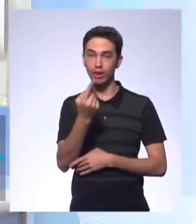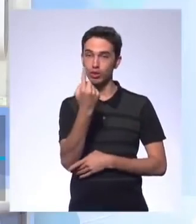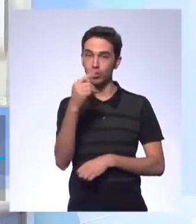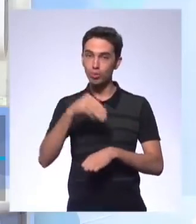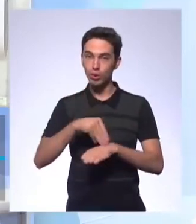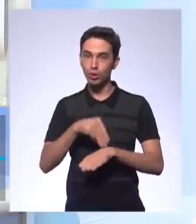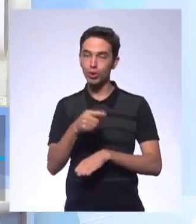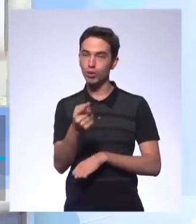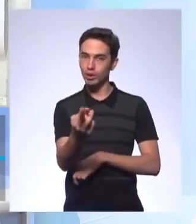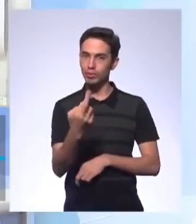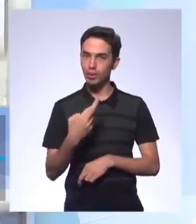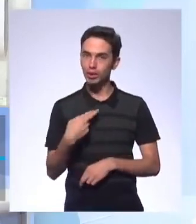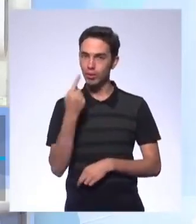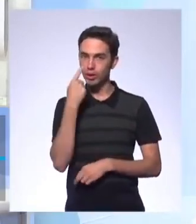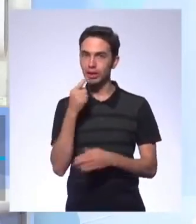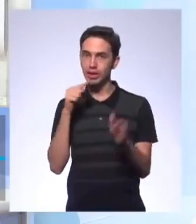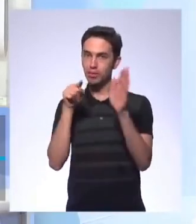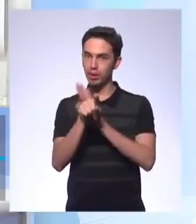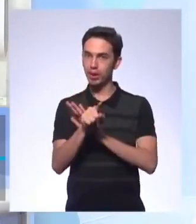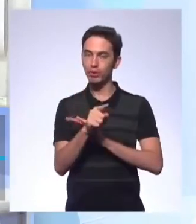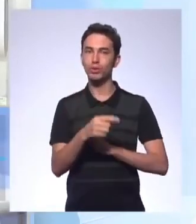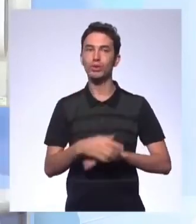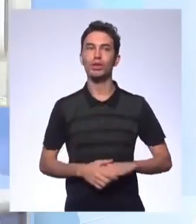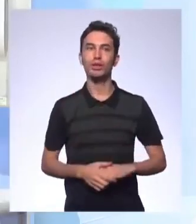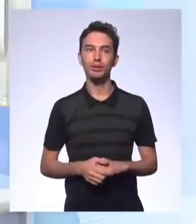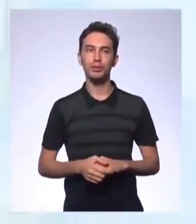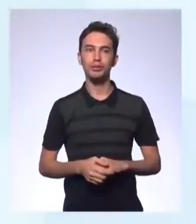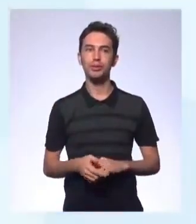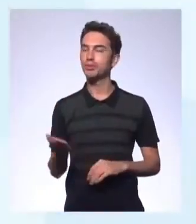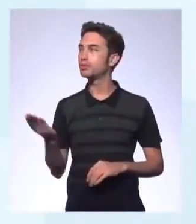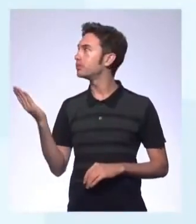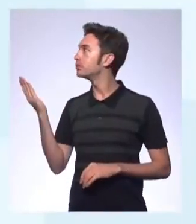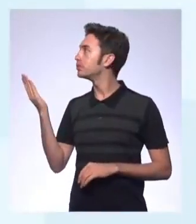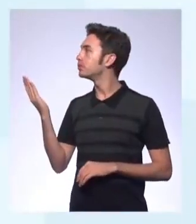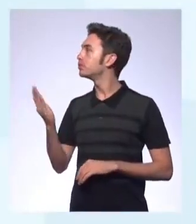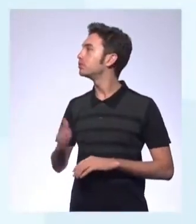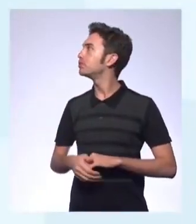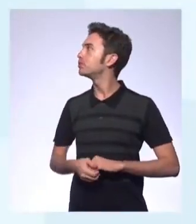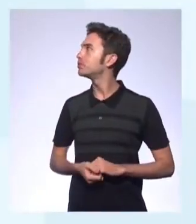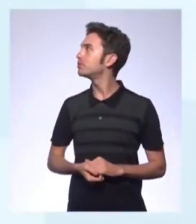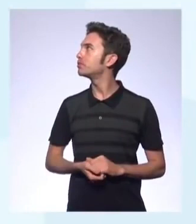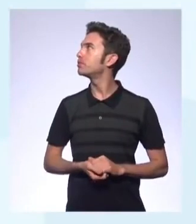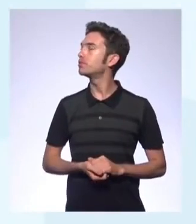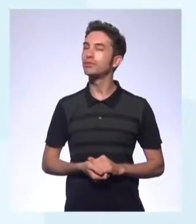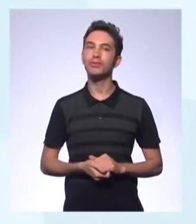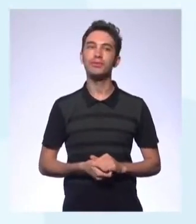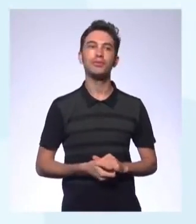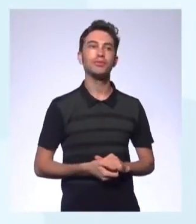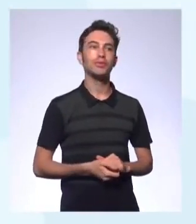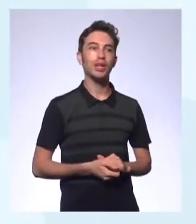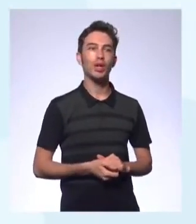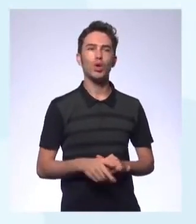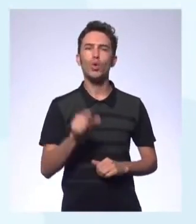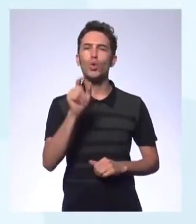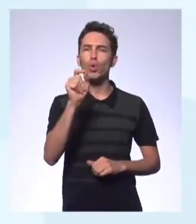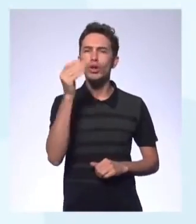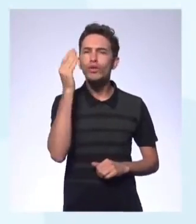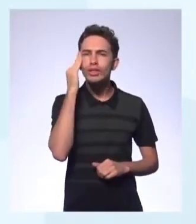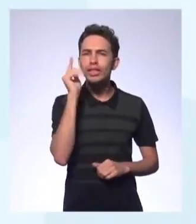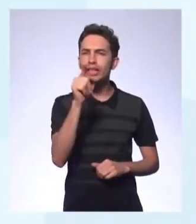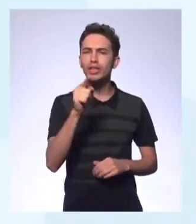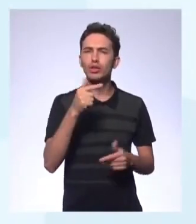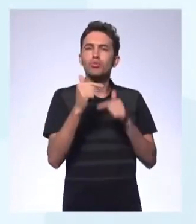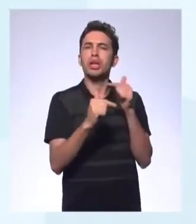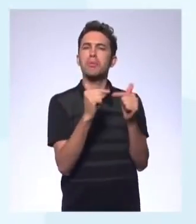minuto para que vocês respondam essa questão. Vou deixar aqui para vocês na tela. A questão está aqui, ó. O que você entende por